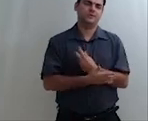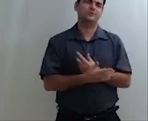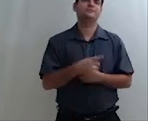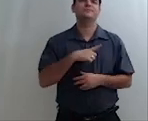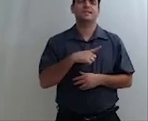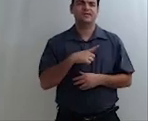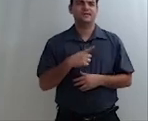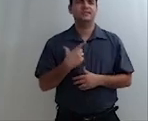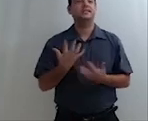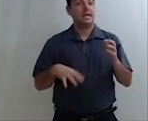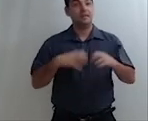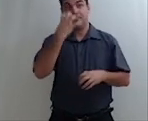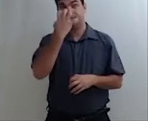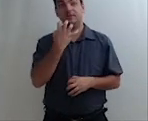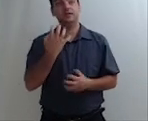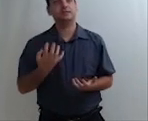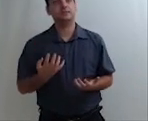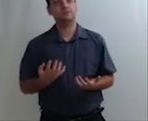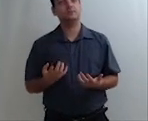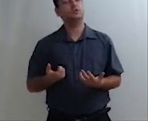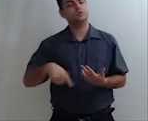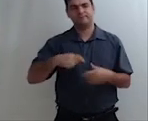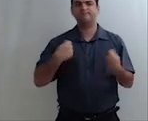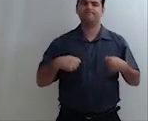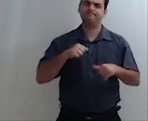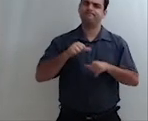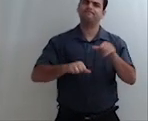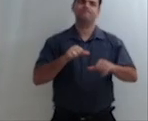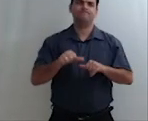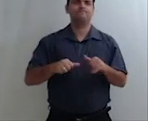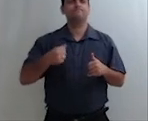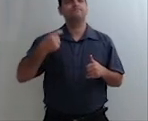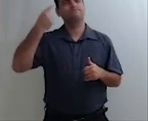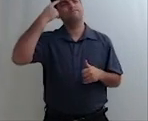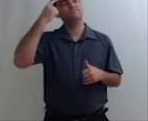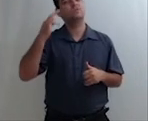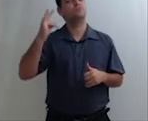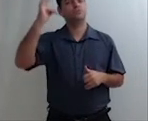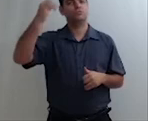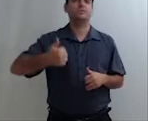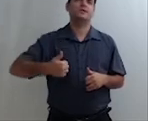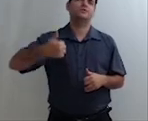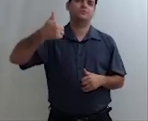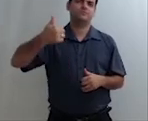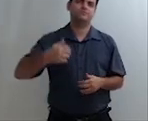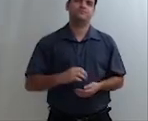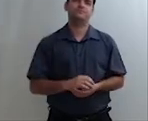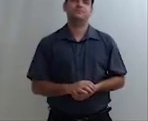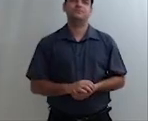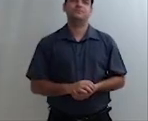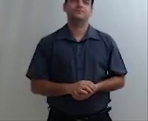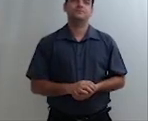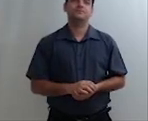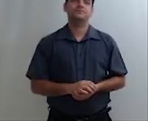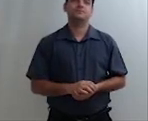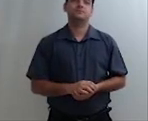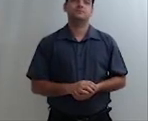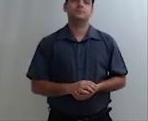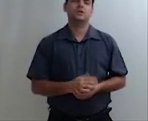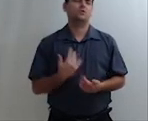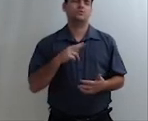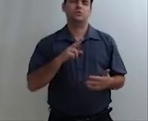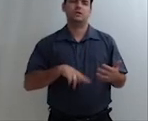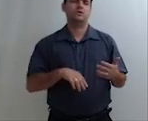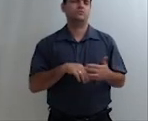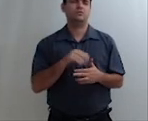gravíssimos e precisamos repensar para o futuro eu vou vou ler porque é curto o